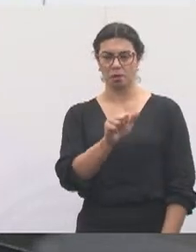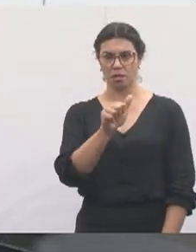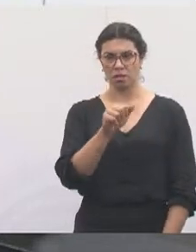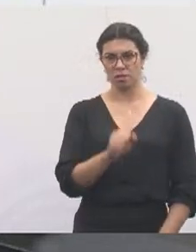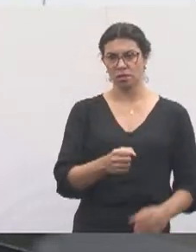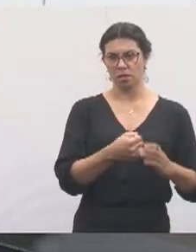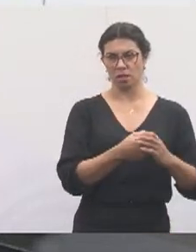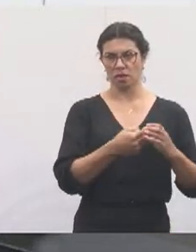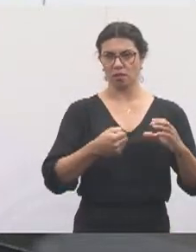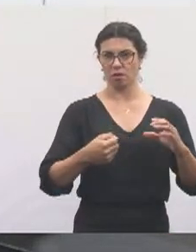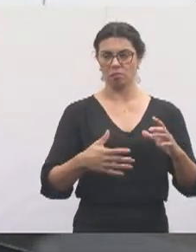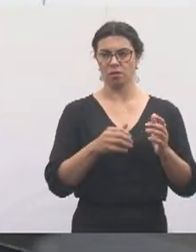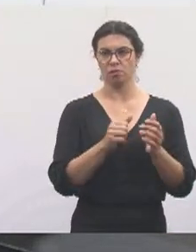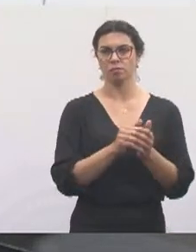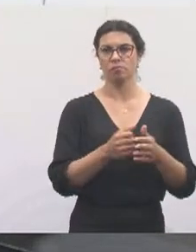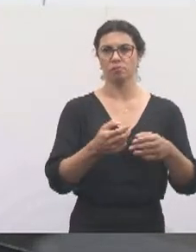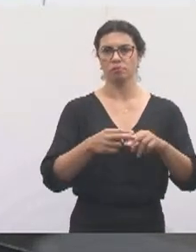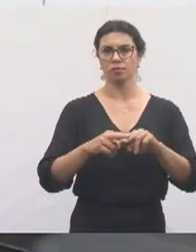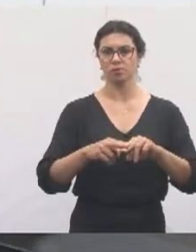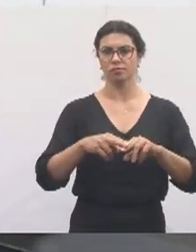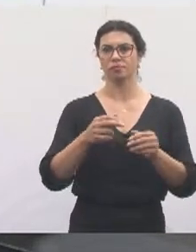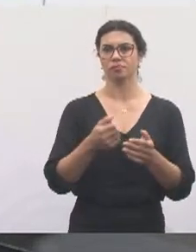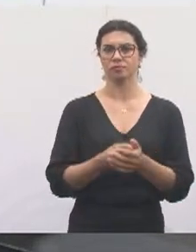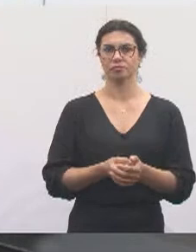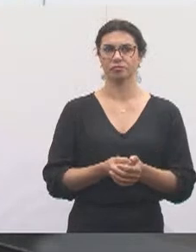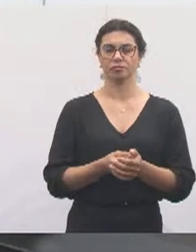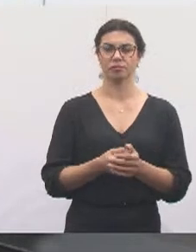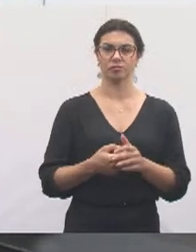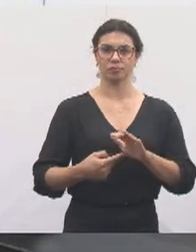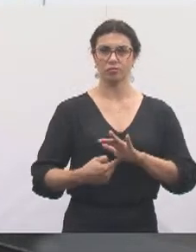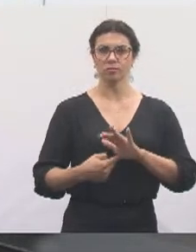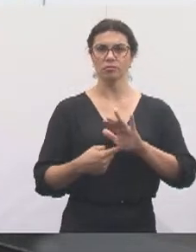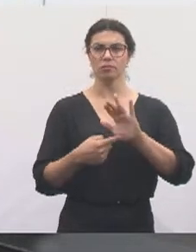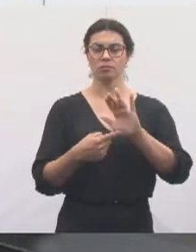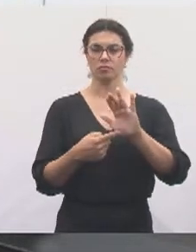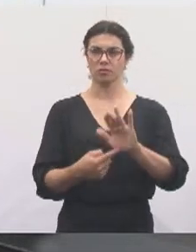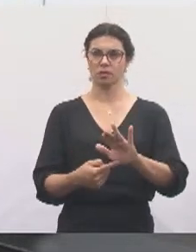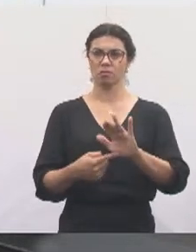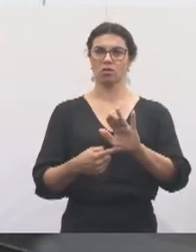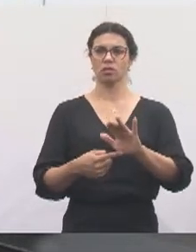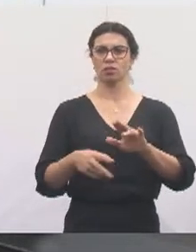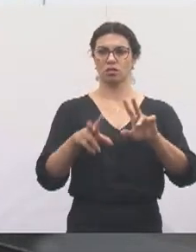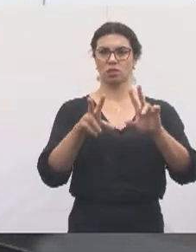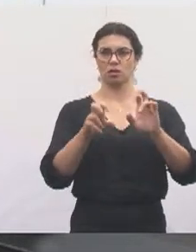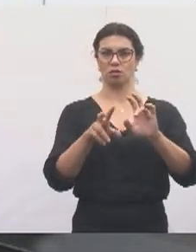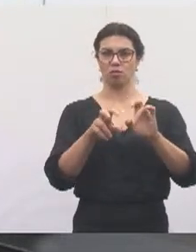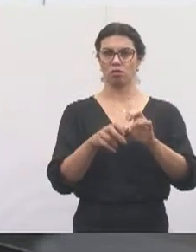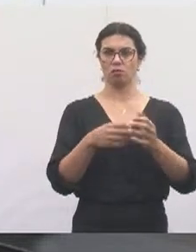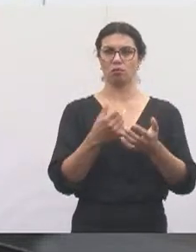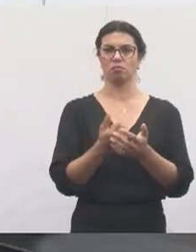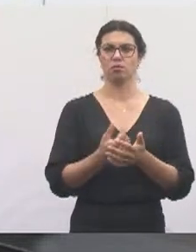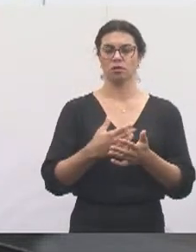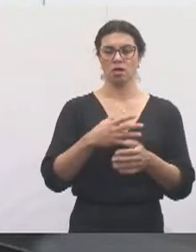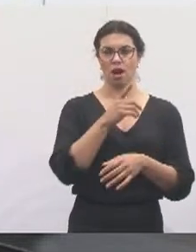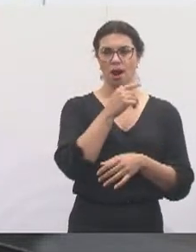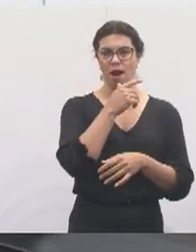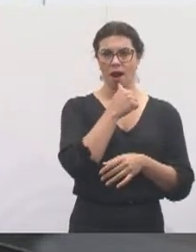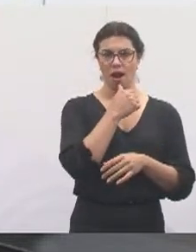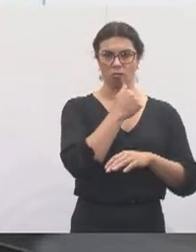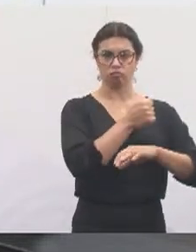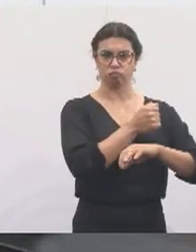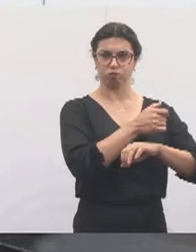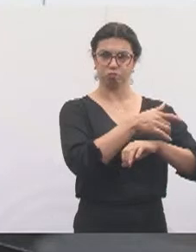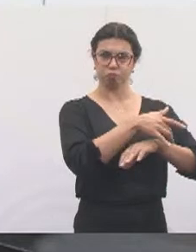água repassada represada que contribui para intensificar a pressão e a velocidade da água